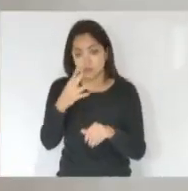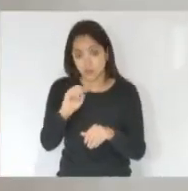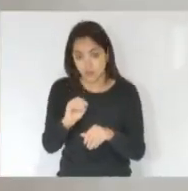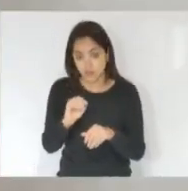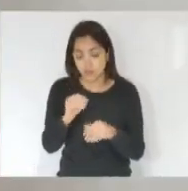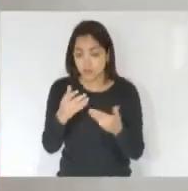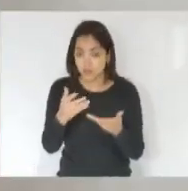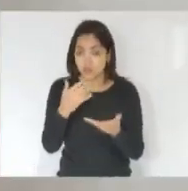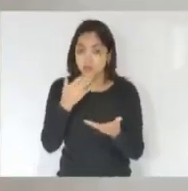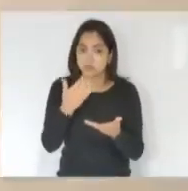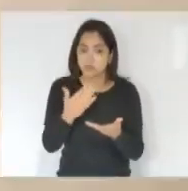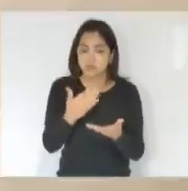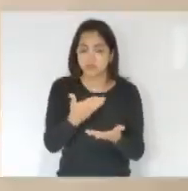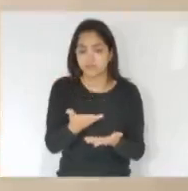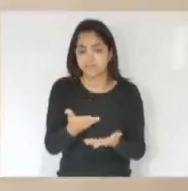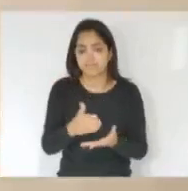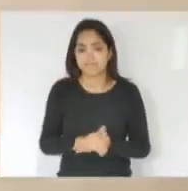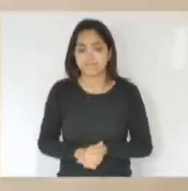aqui, presidente.